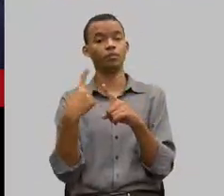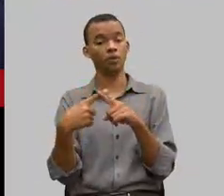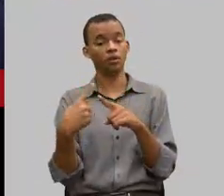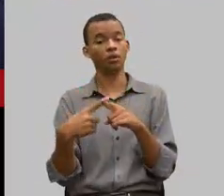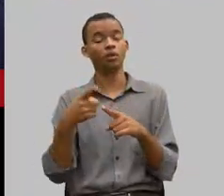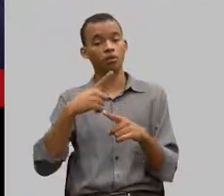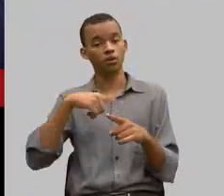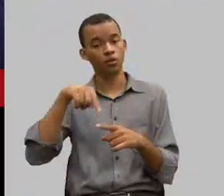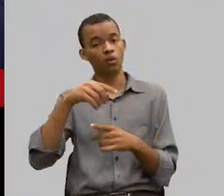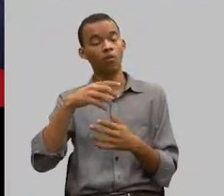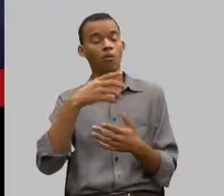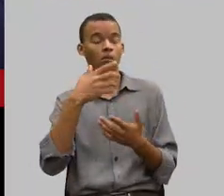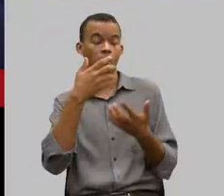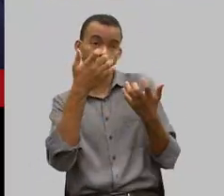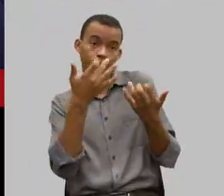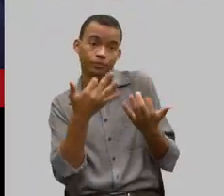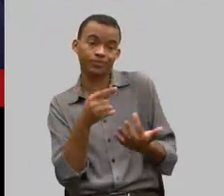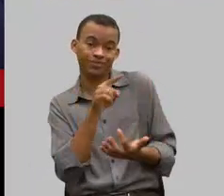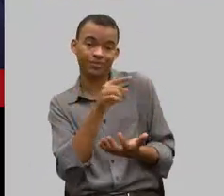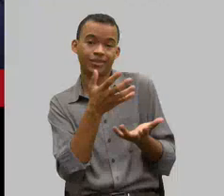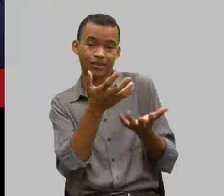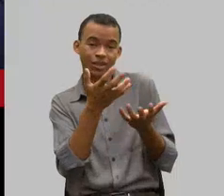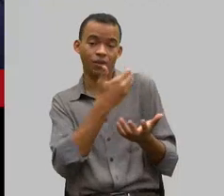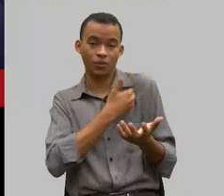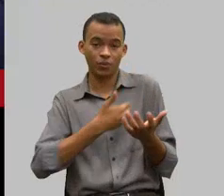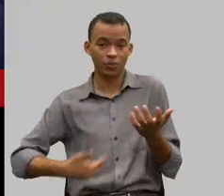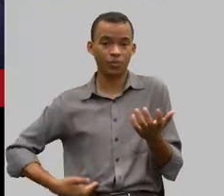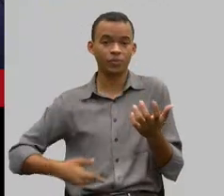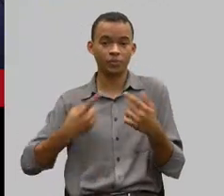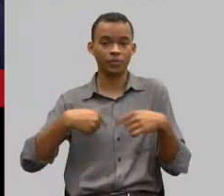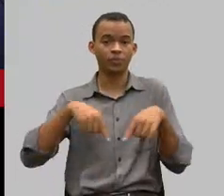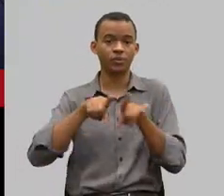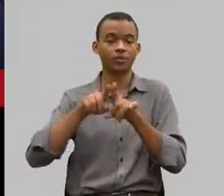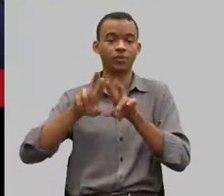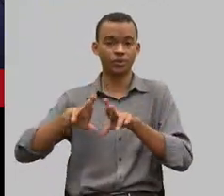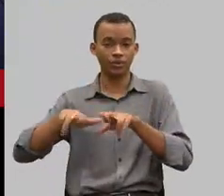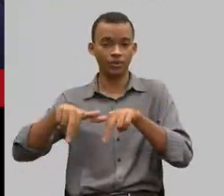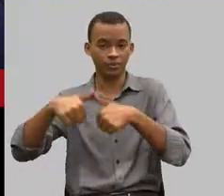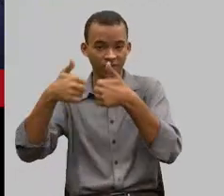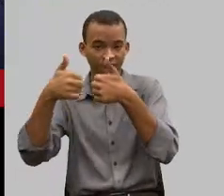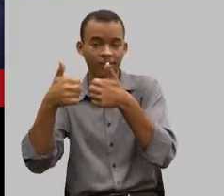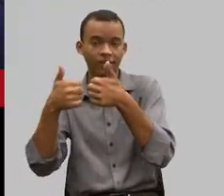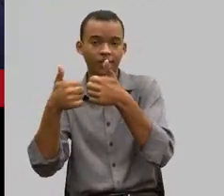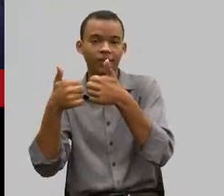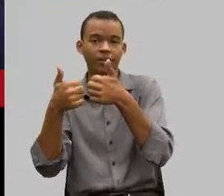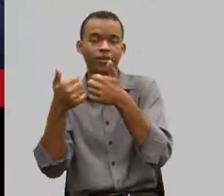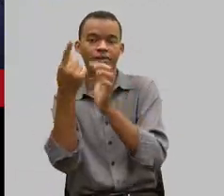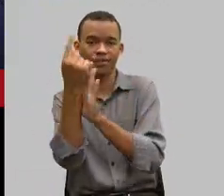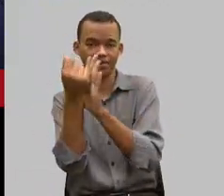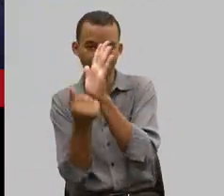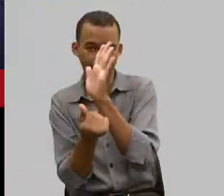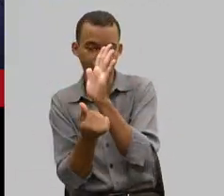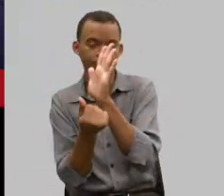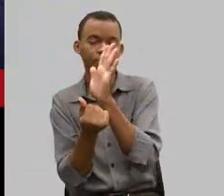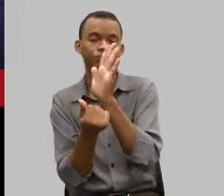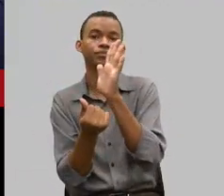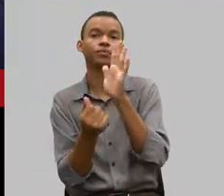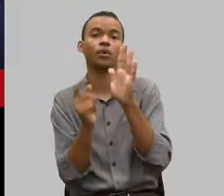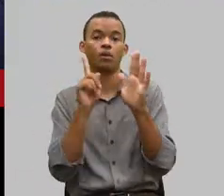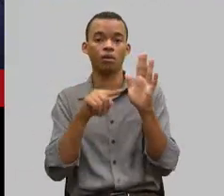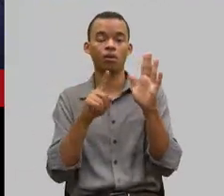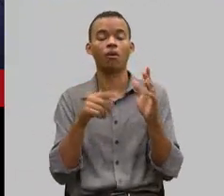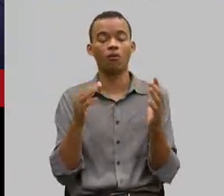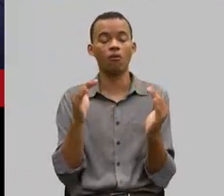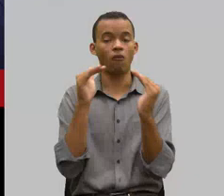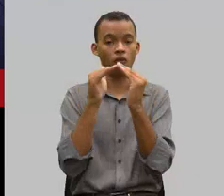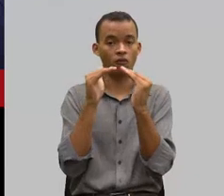Desejo do governo em relação a adesão ao regime de recuperação fiscal ele ele ele concorda com as Limites com os